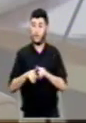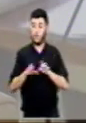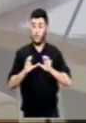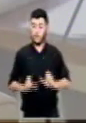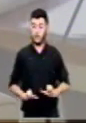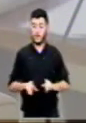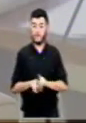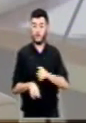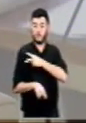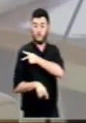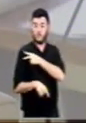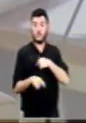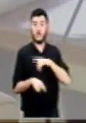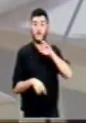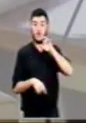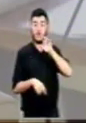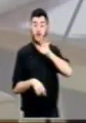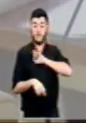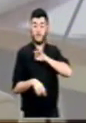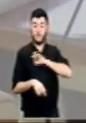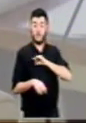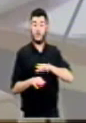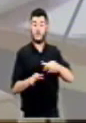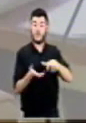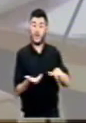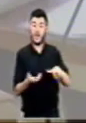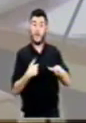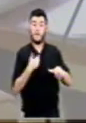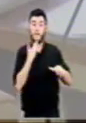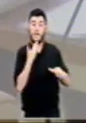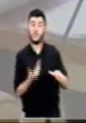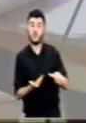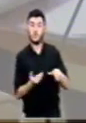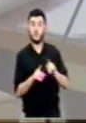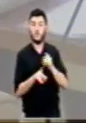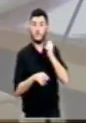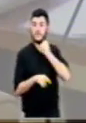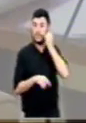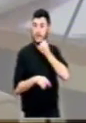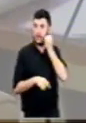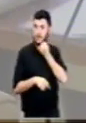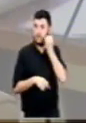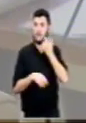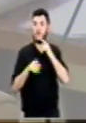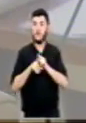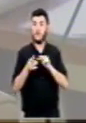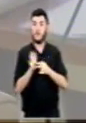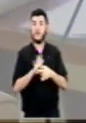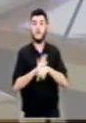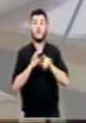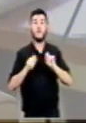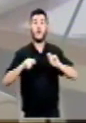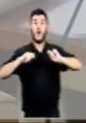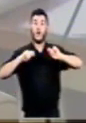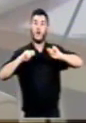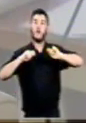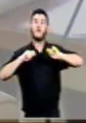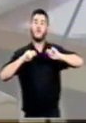Legislativa decorra de pedido dos próprios parlamentares, o que em tese atrairia a competência do pretório excelso.